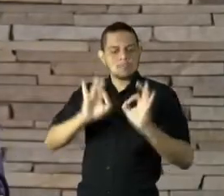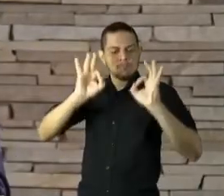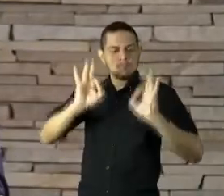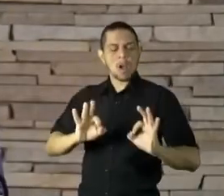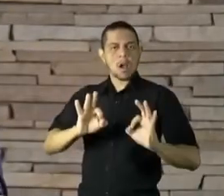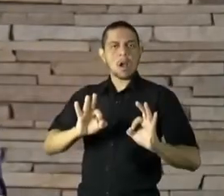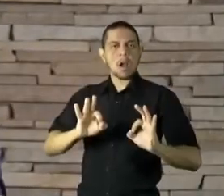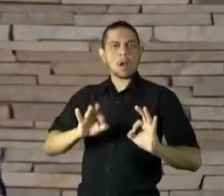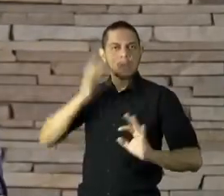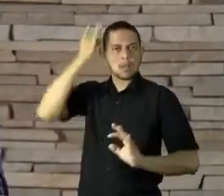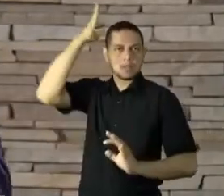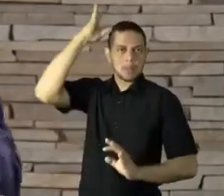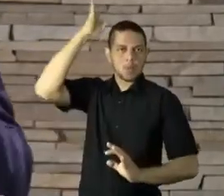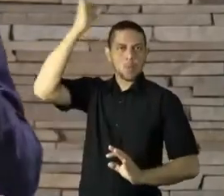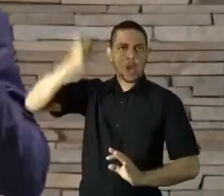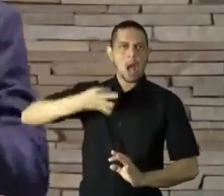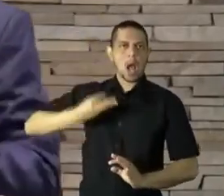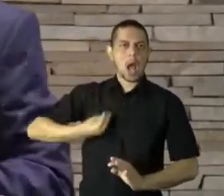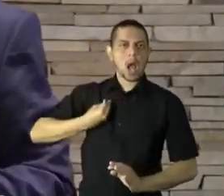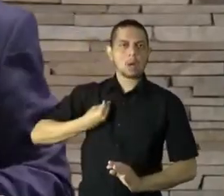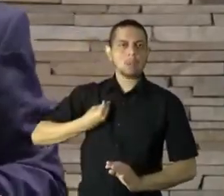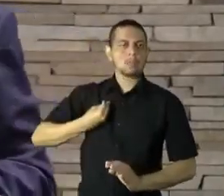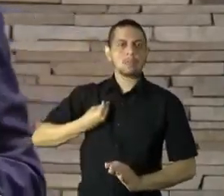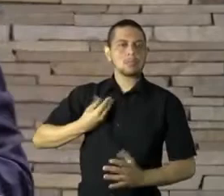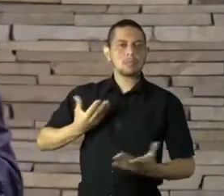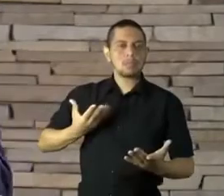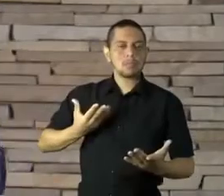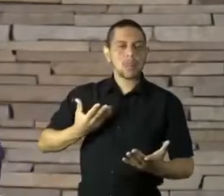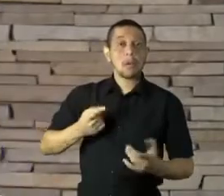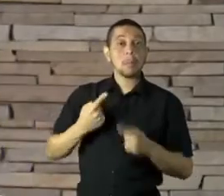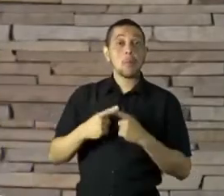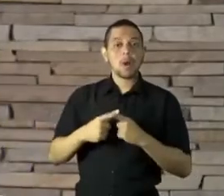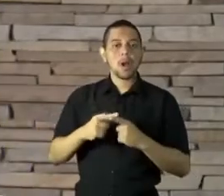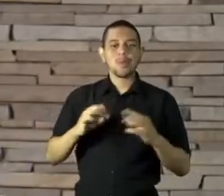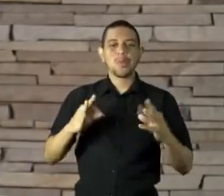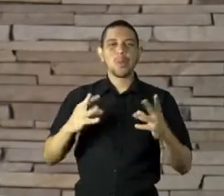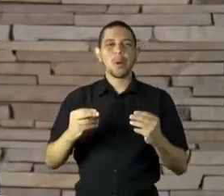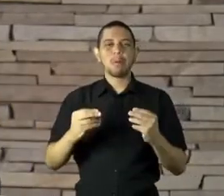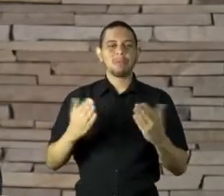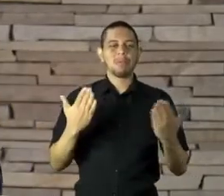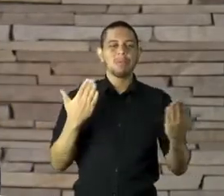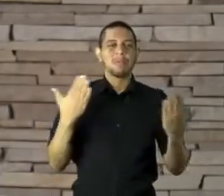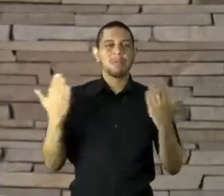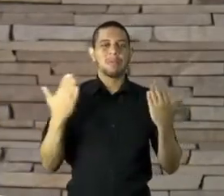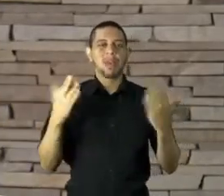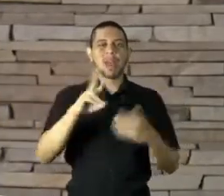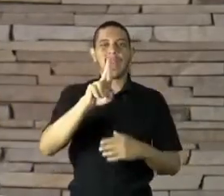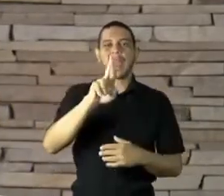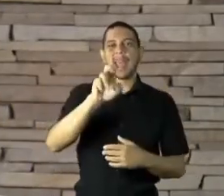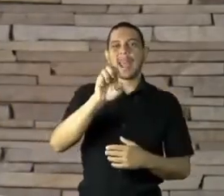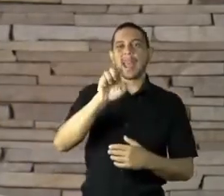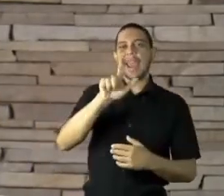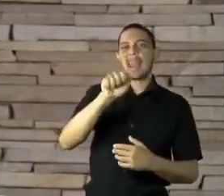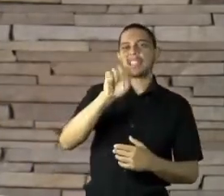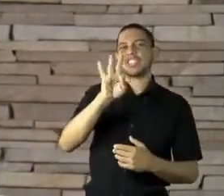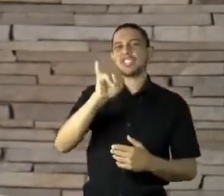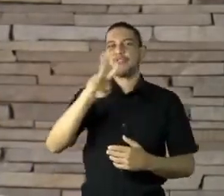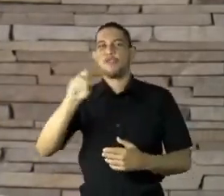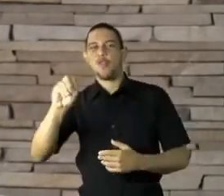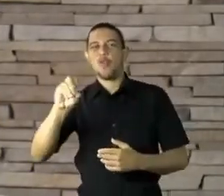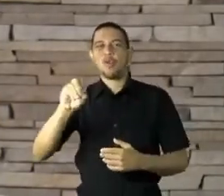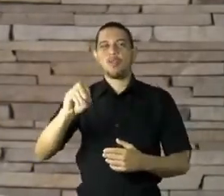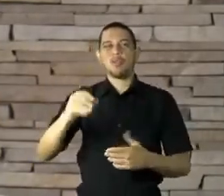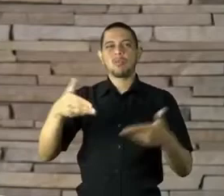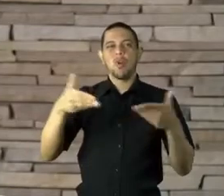absoluta e o relativismo é a regra que domina o pensamento